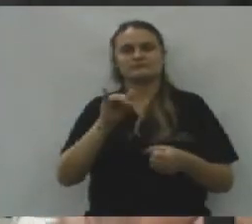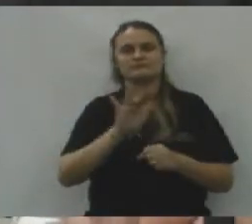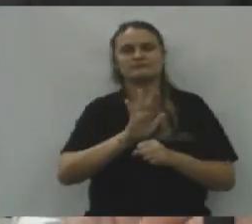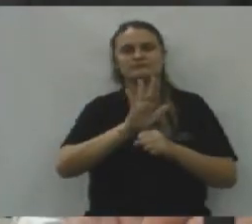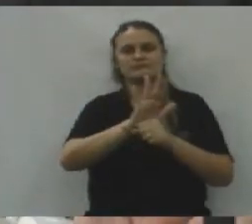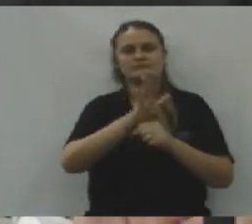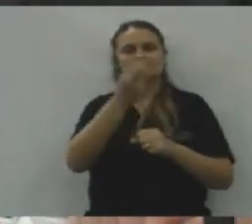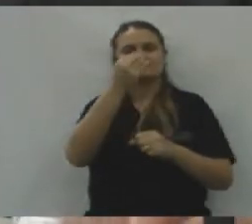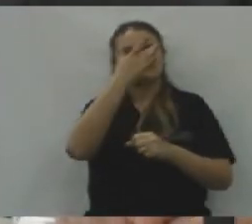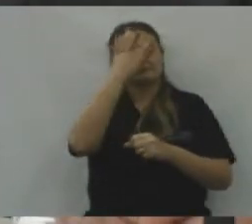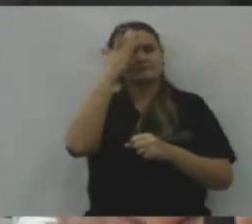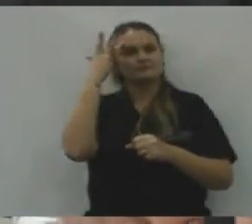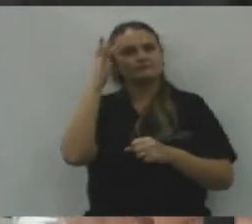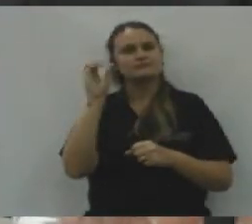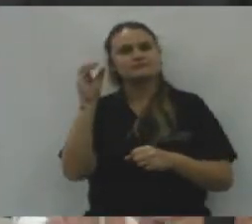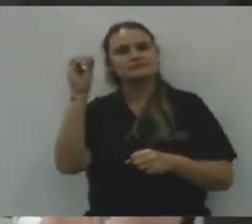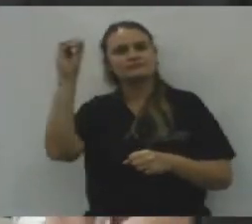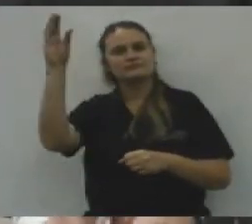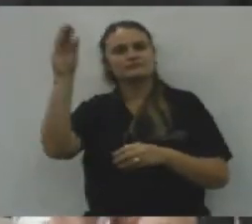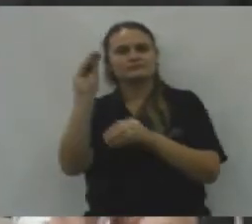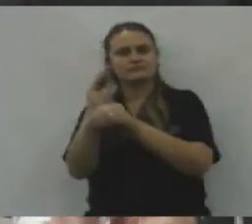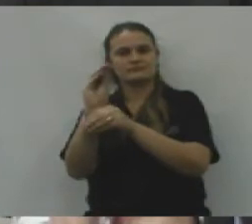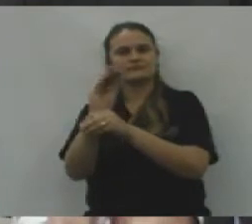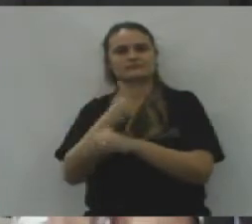muita gente no transporte. E